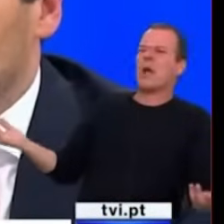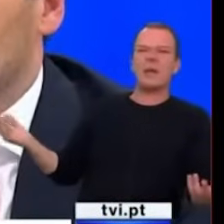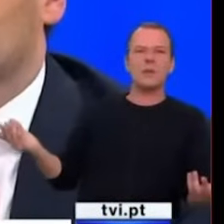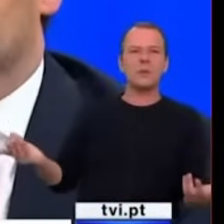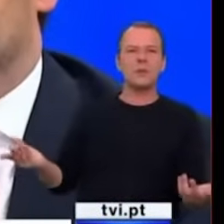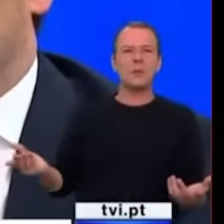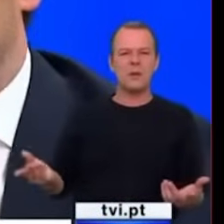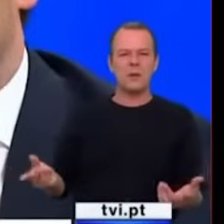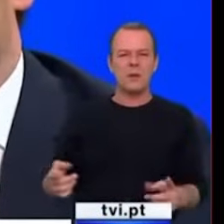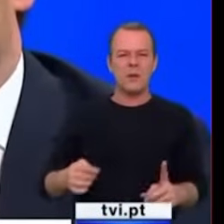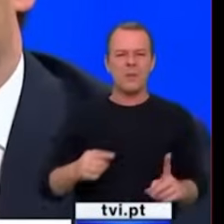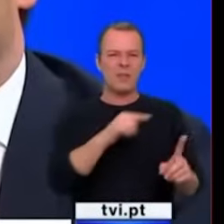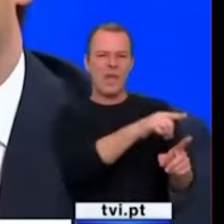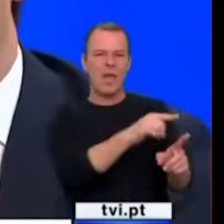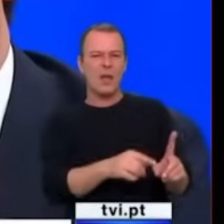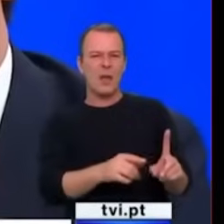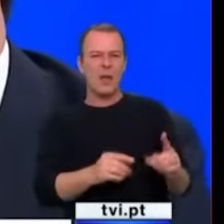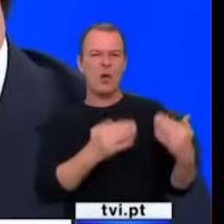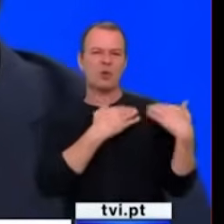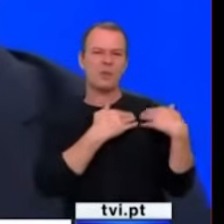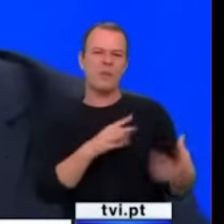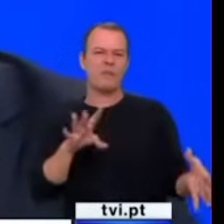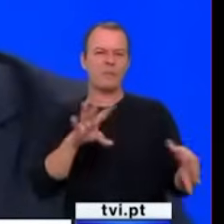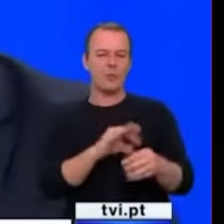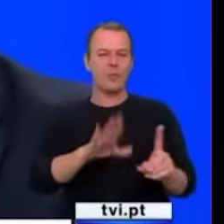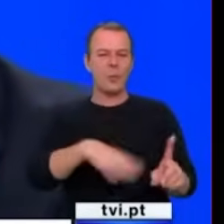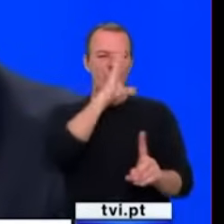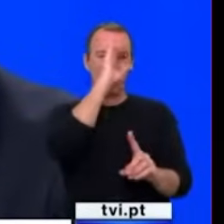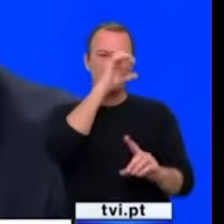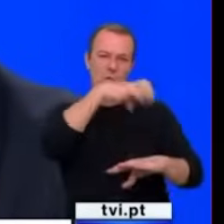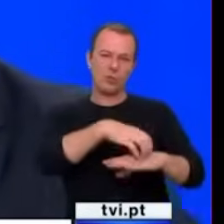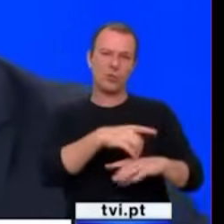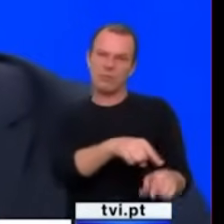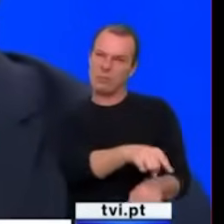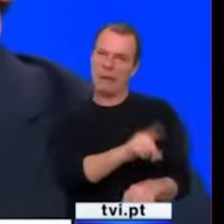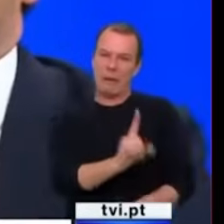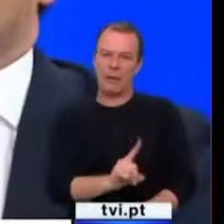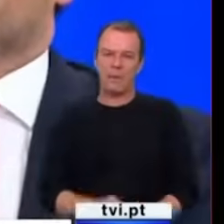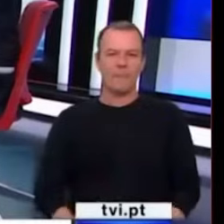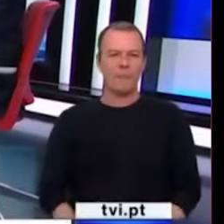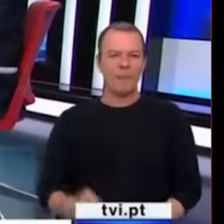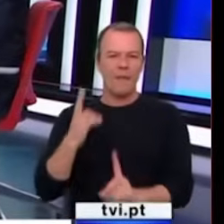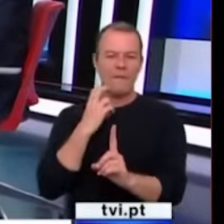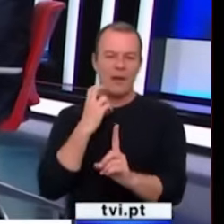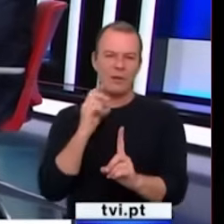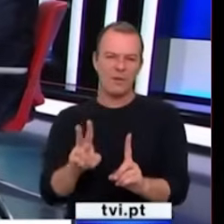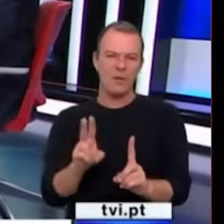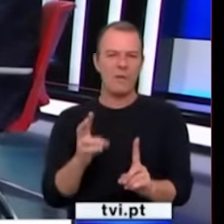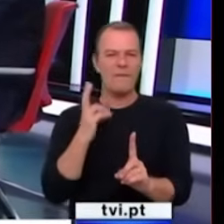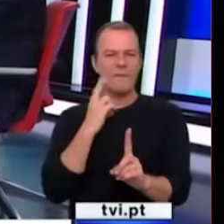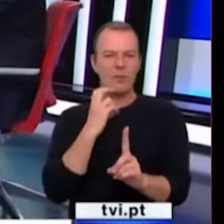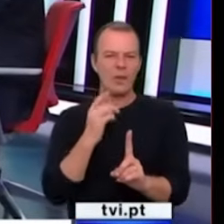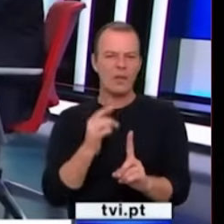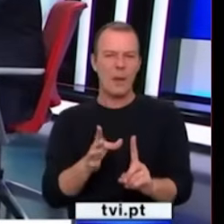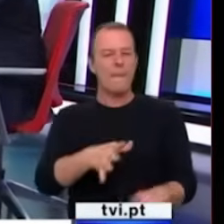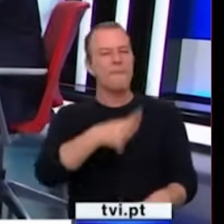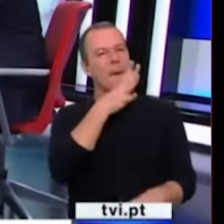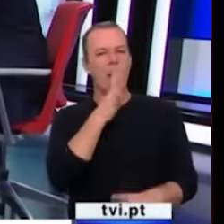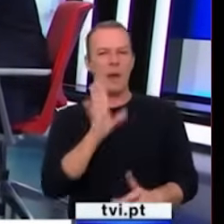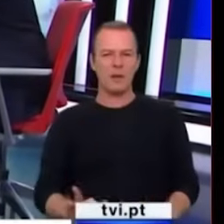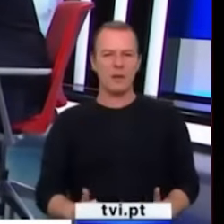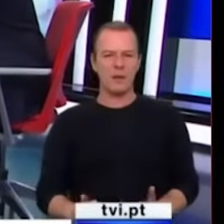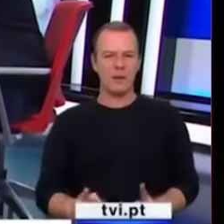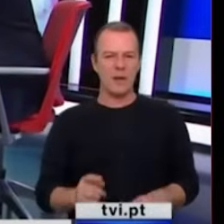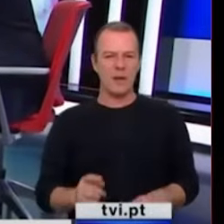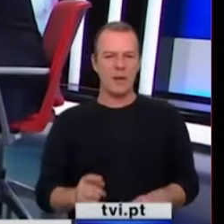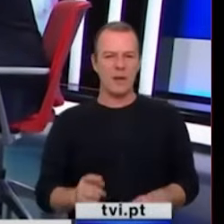essing é o principal responsável pelo governo and Ventura Sara André Ventura fez uma declaração